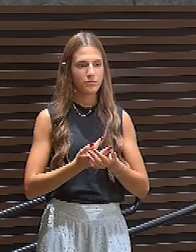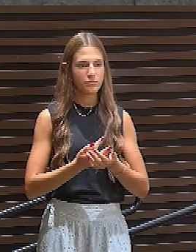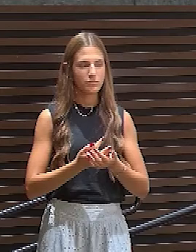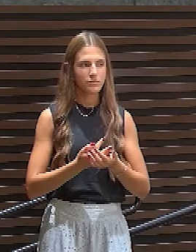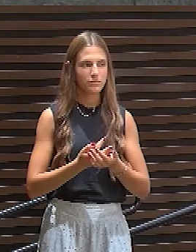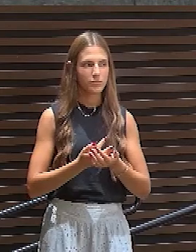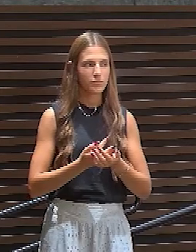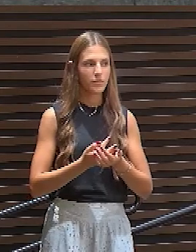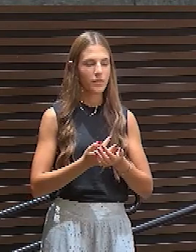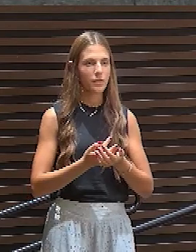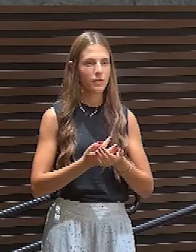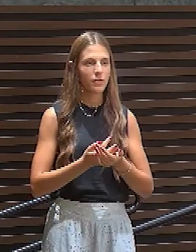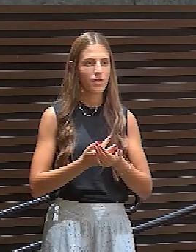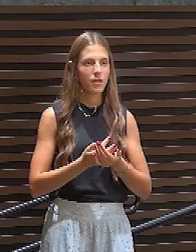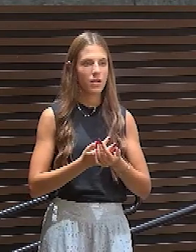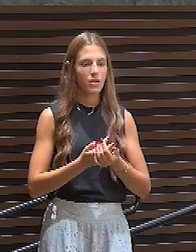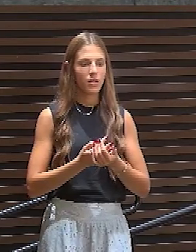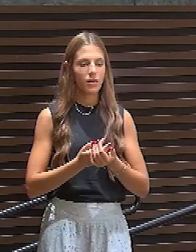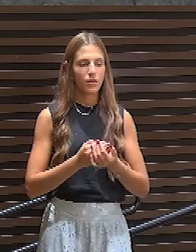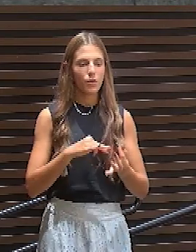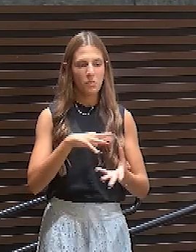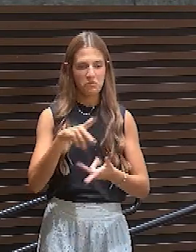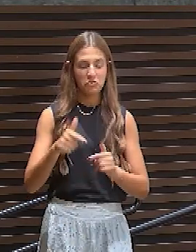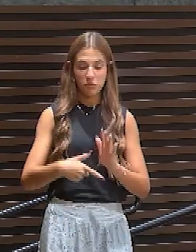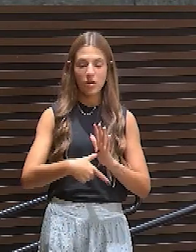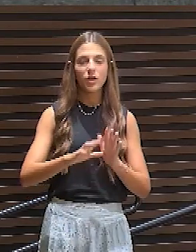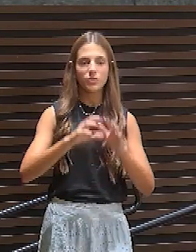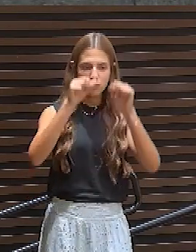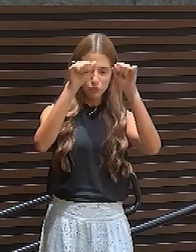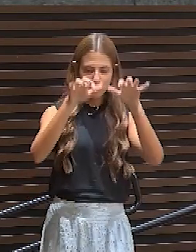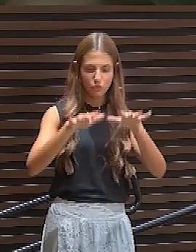antediluviana era um caos.